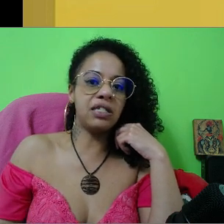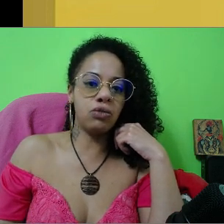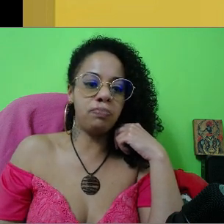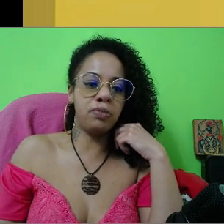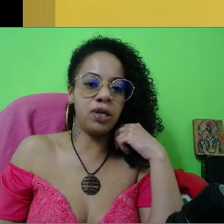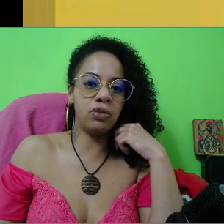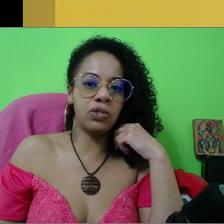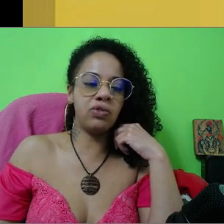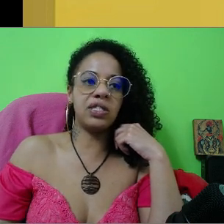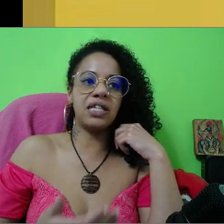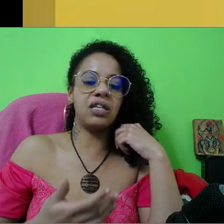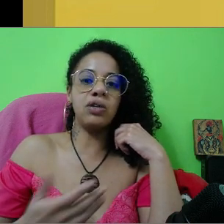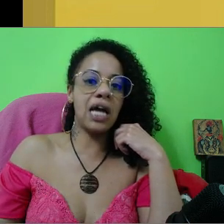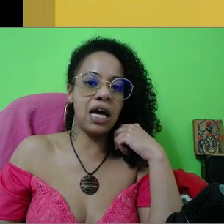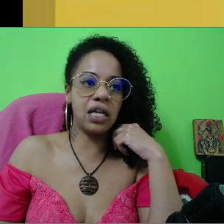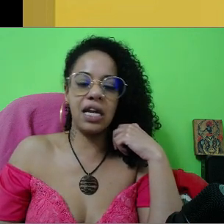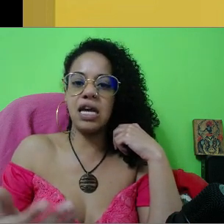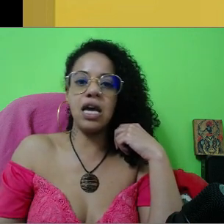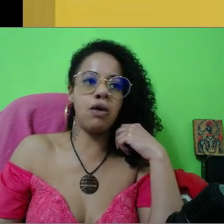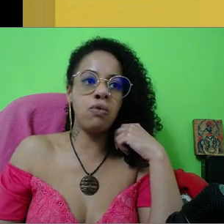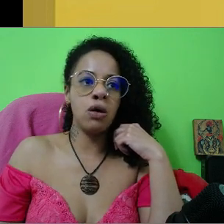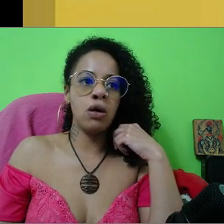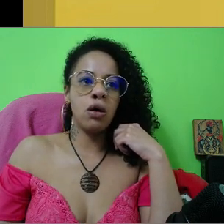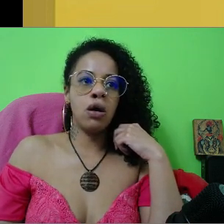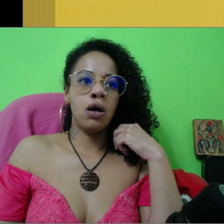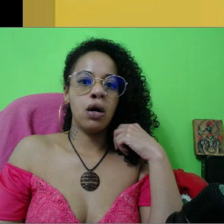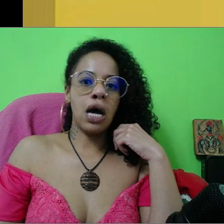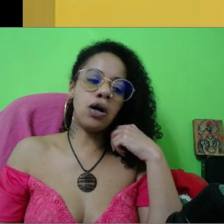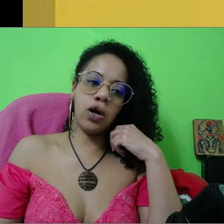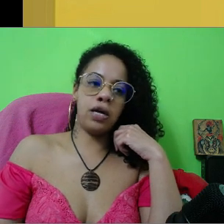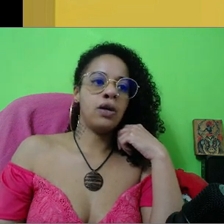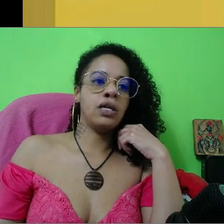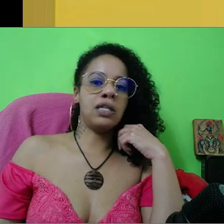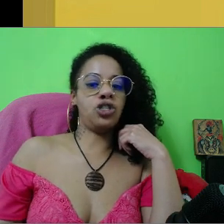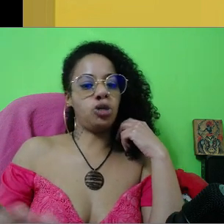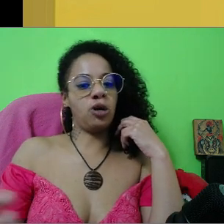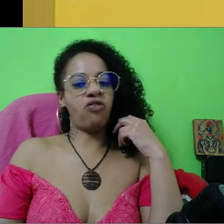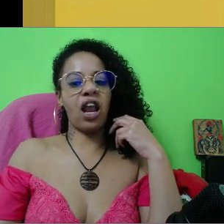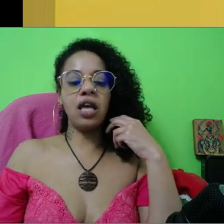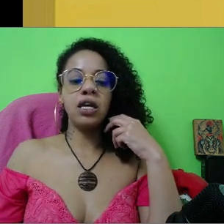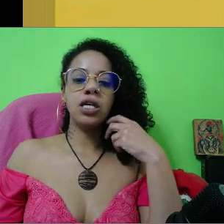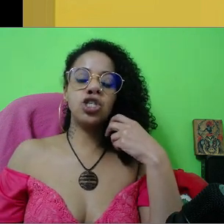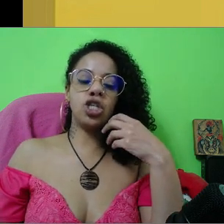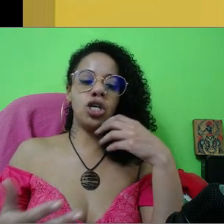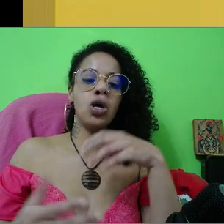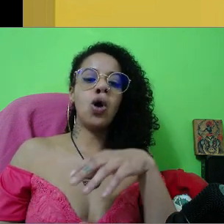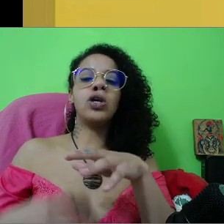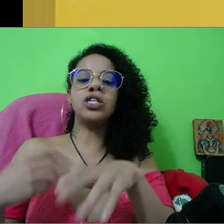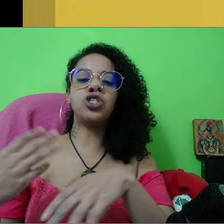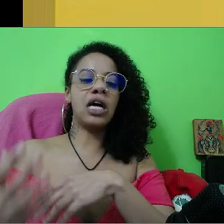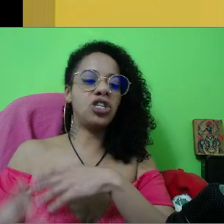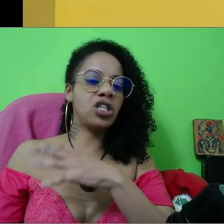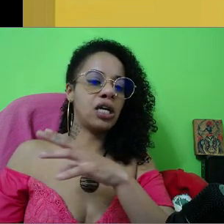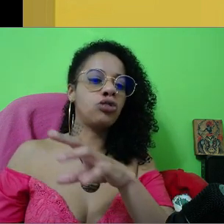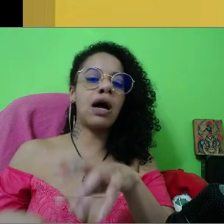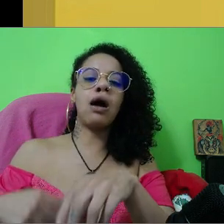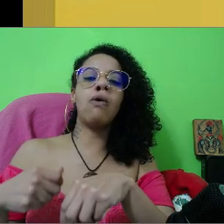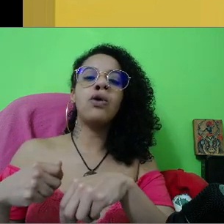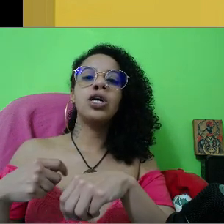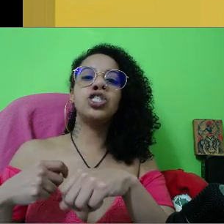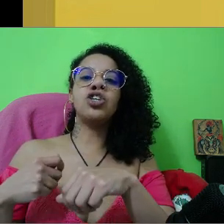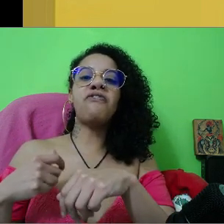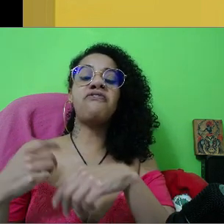você não está sendo Oprimido você não está sendo nada nem eu agora a gente pode falar de honestidade